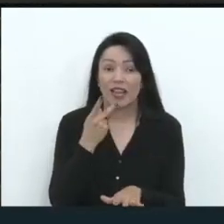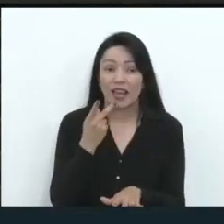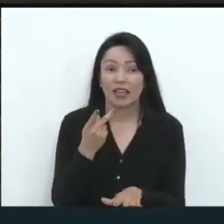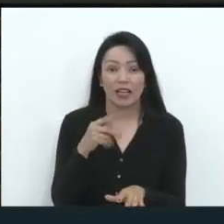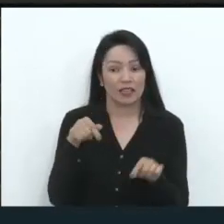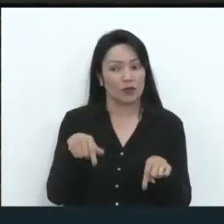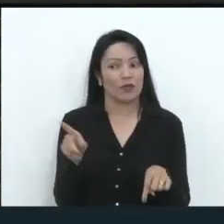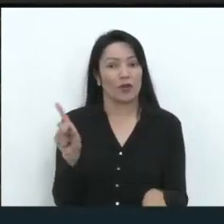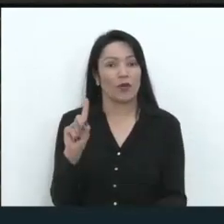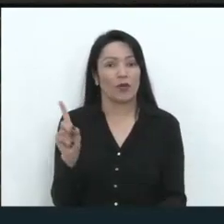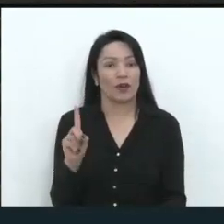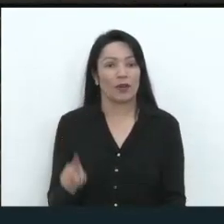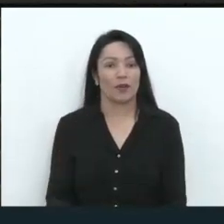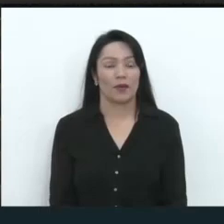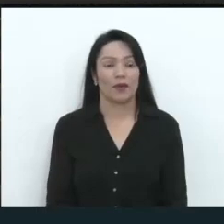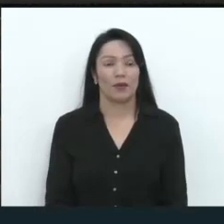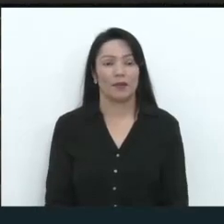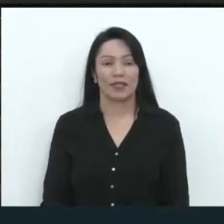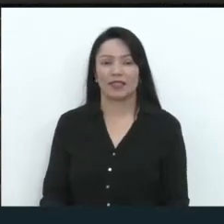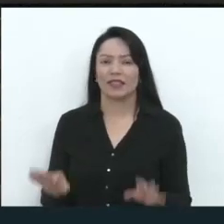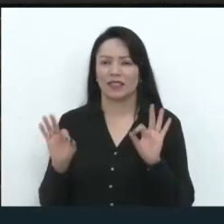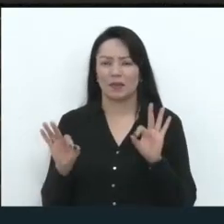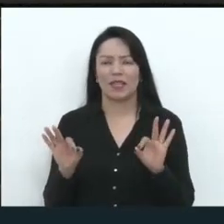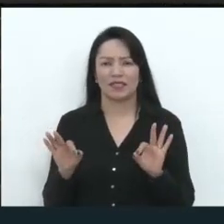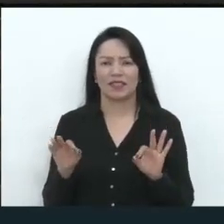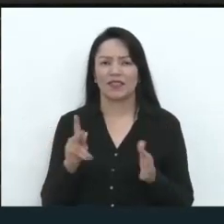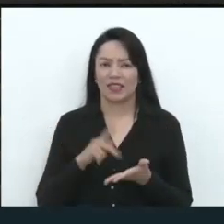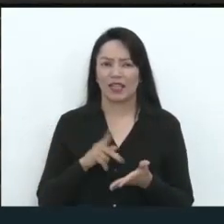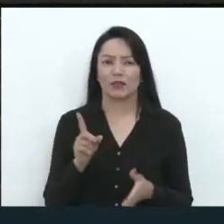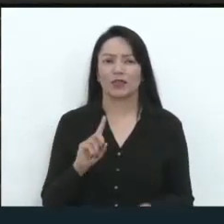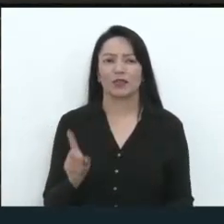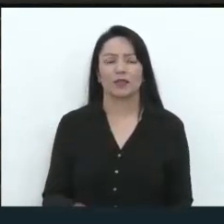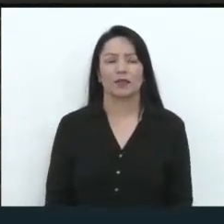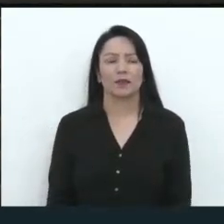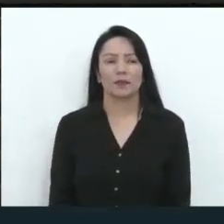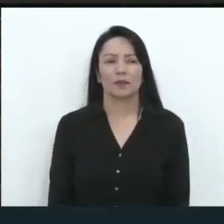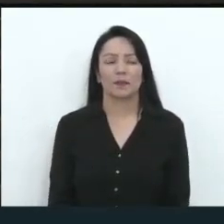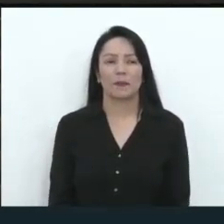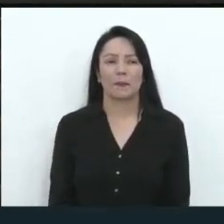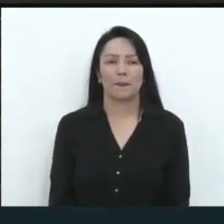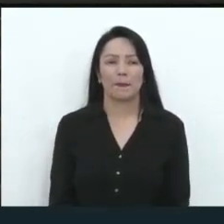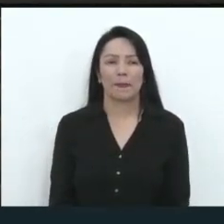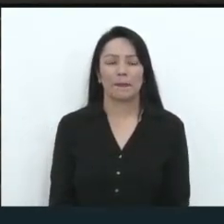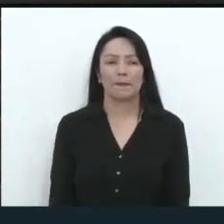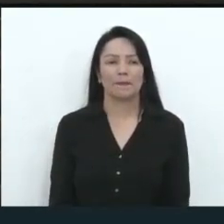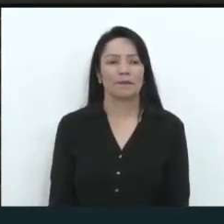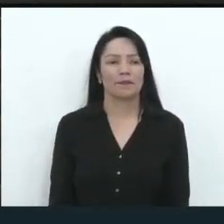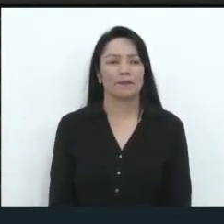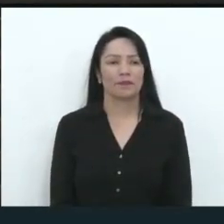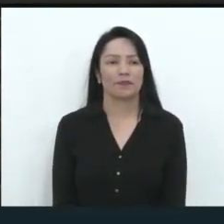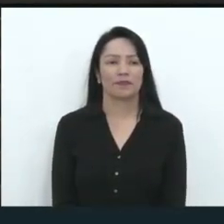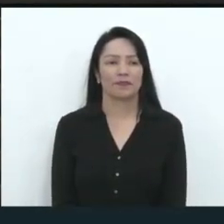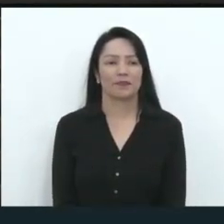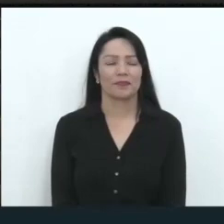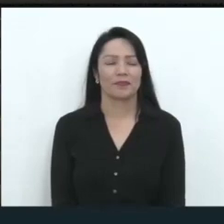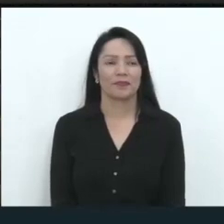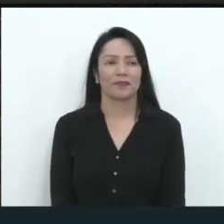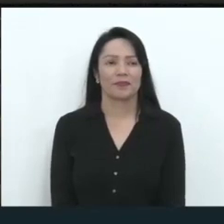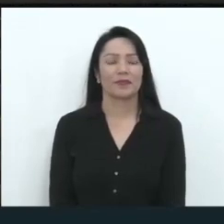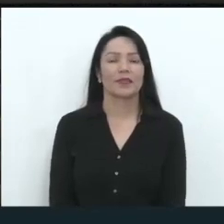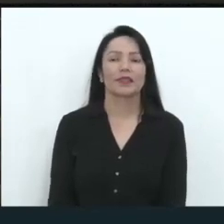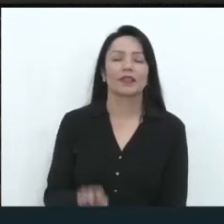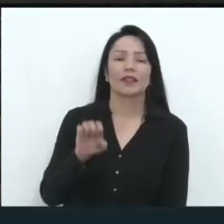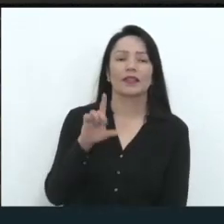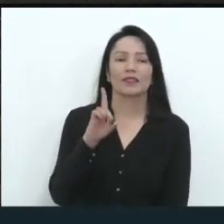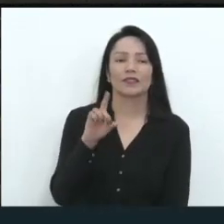aqui pra gente. Vai saber se a história é verdadeira ou não. Tá? Ô, vereador